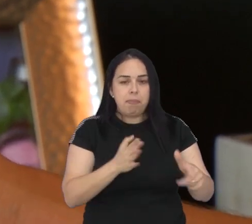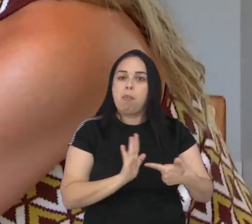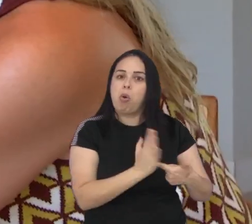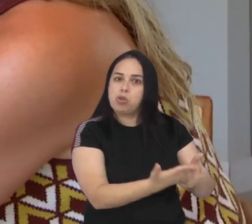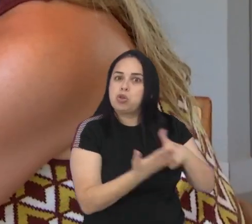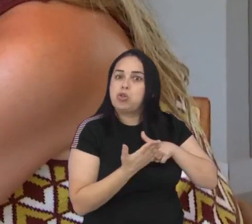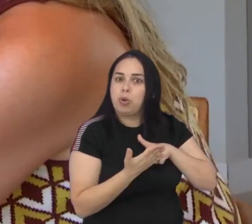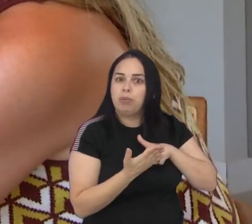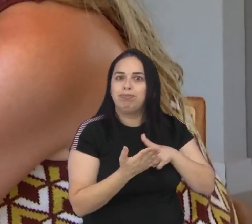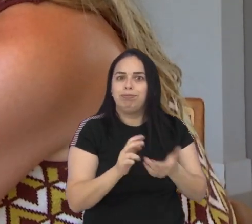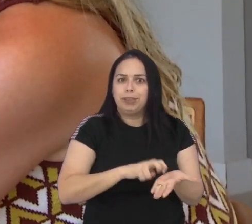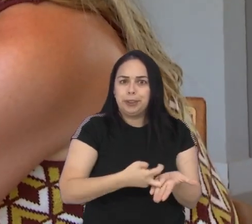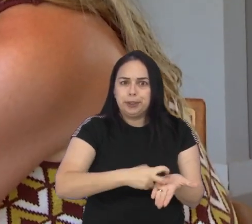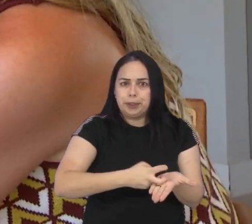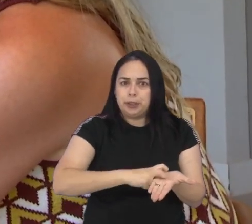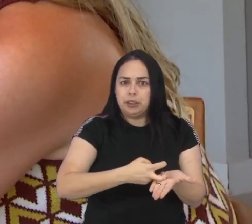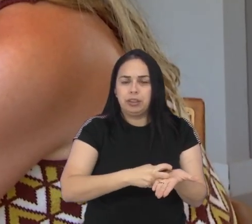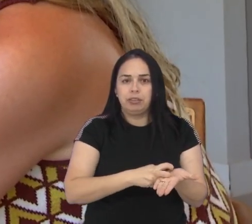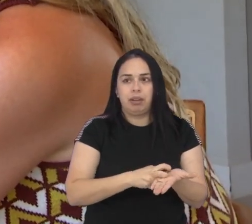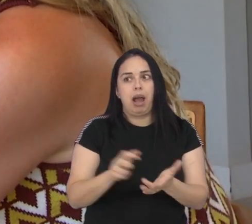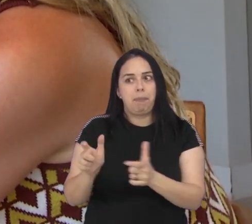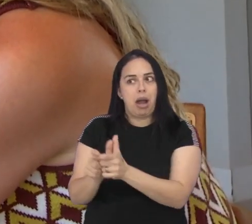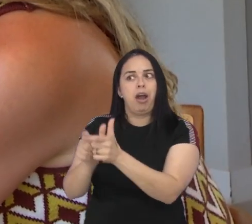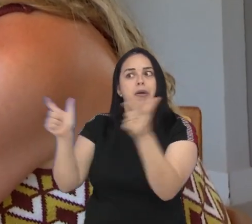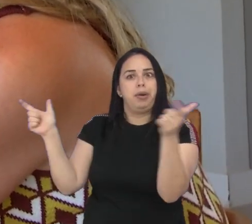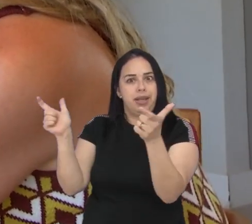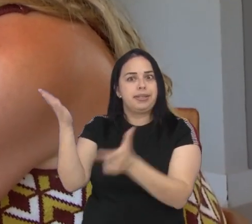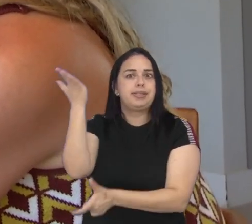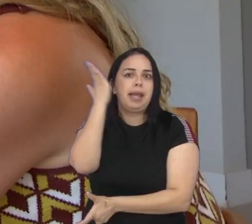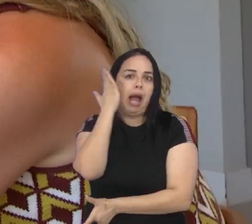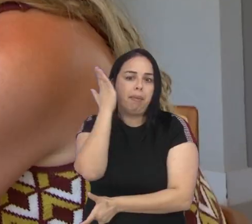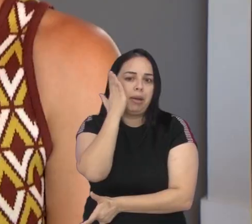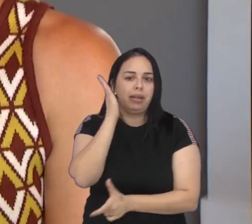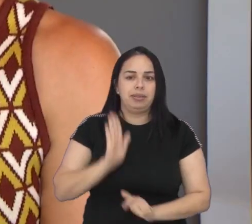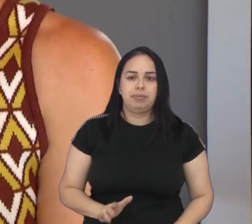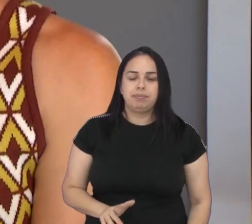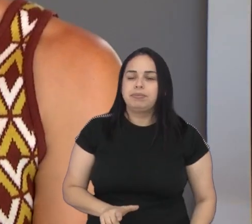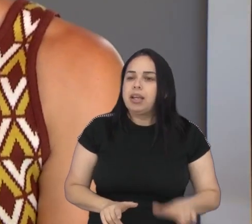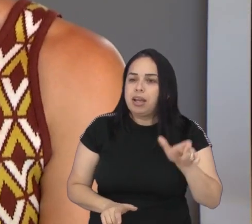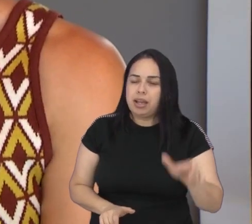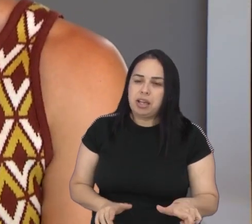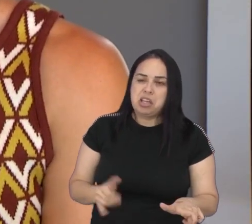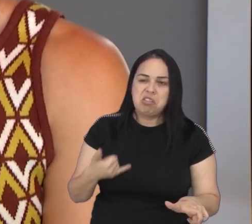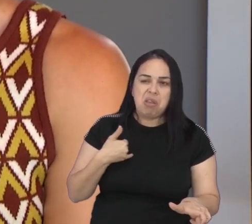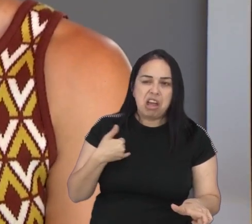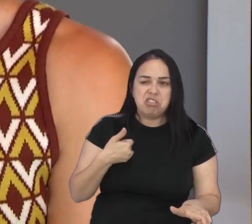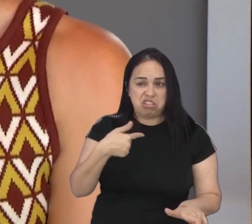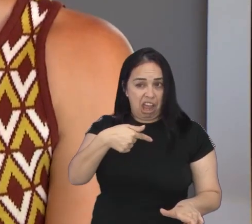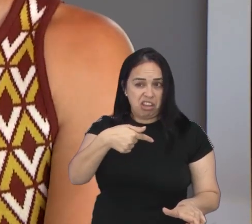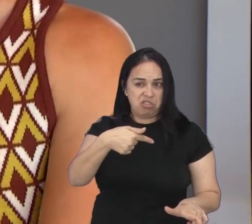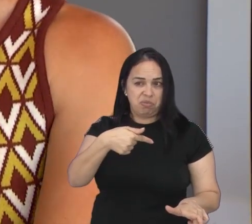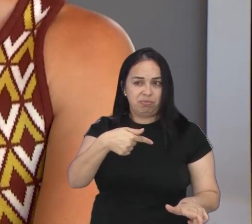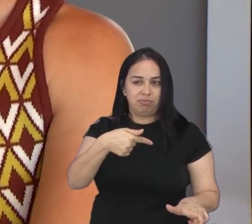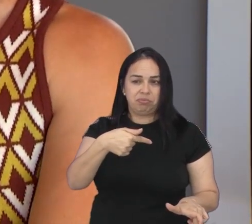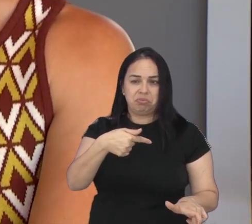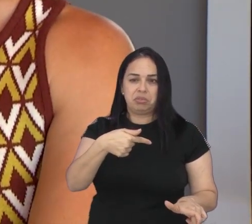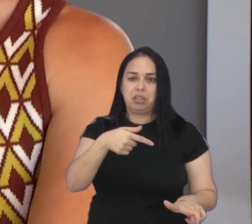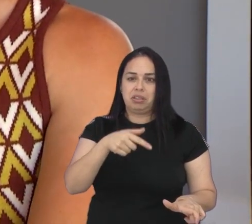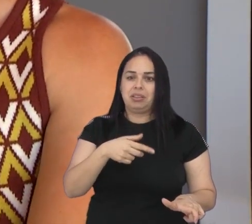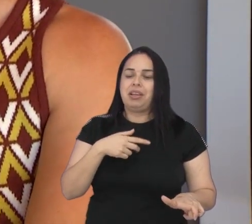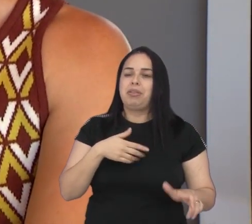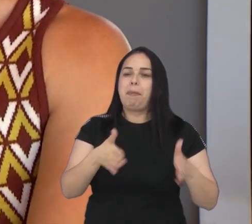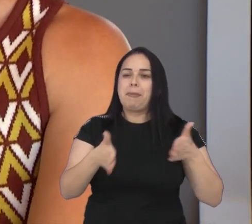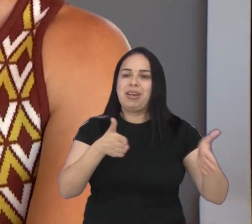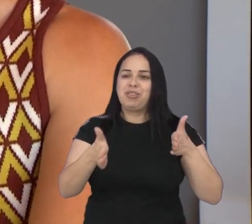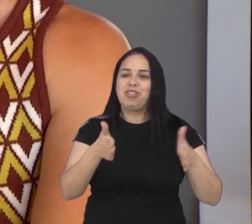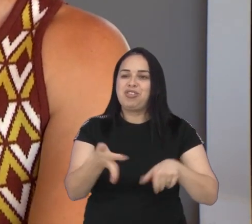epilepsia. E não foram aquelas convulsões que a maioria conhece. O Henrique, por volta dos 7 anos de idade, foi